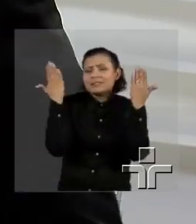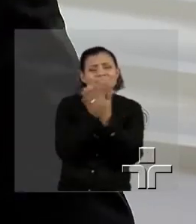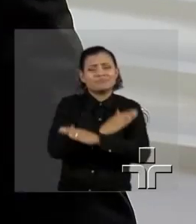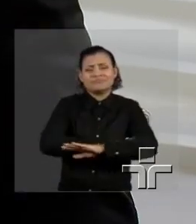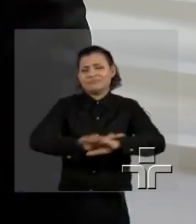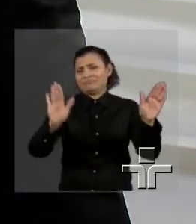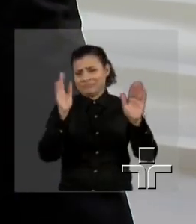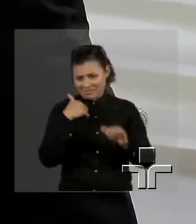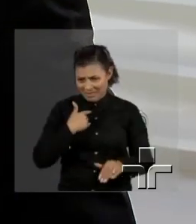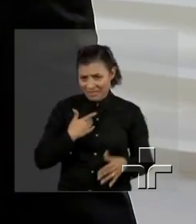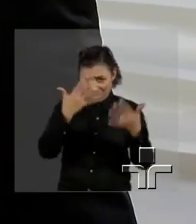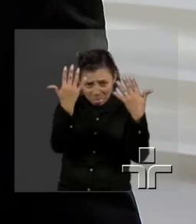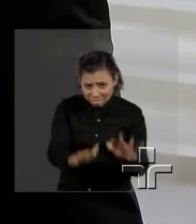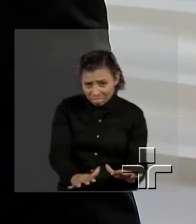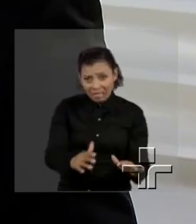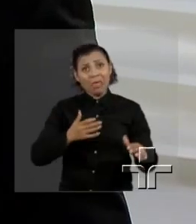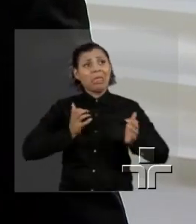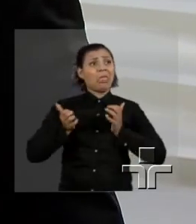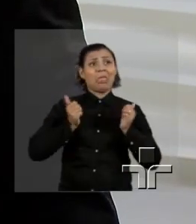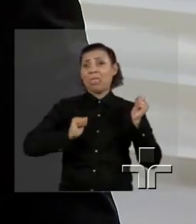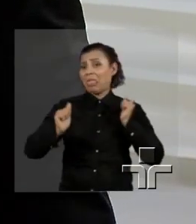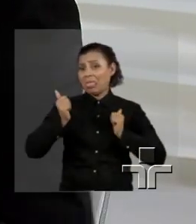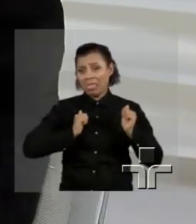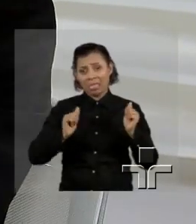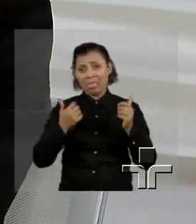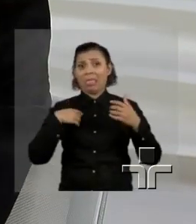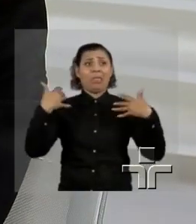besteira tira a visão das coisas boas.